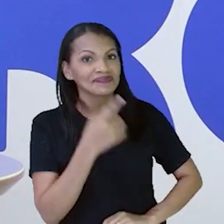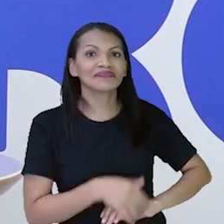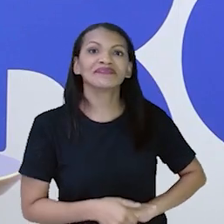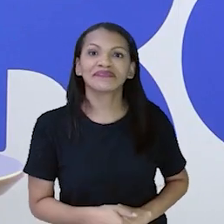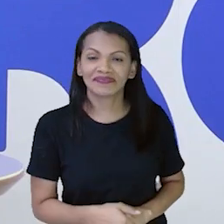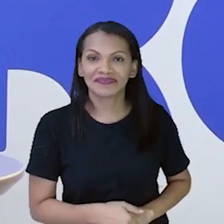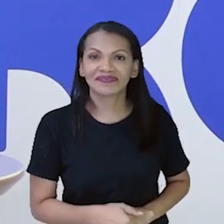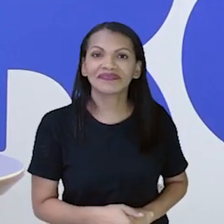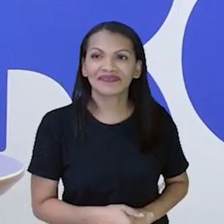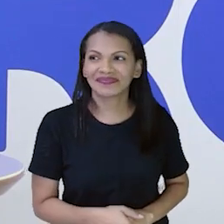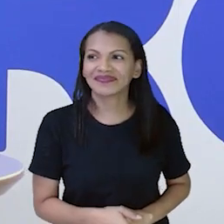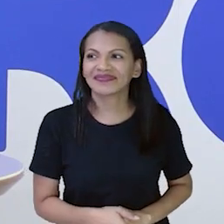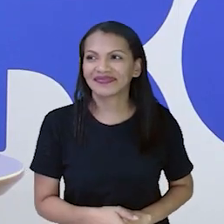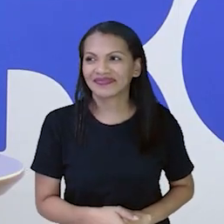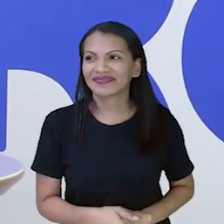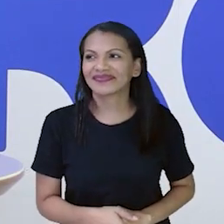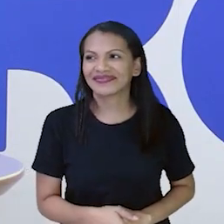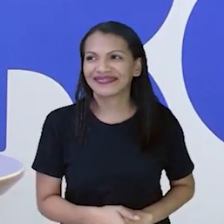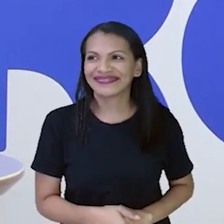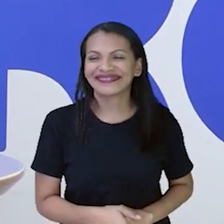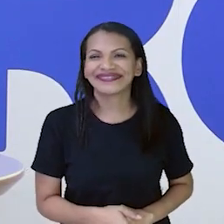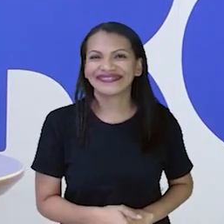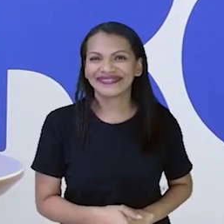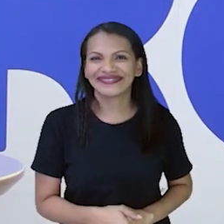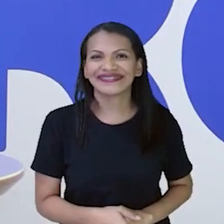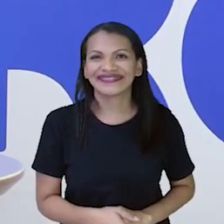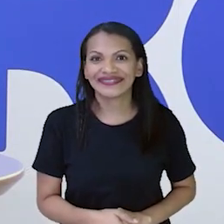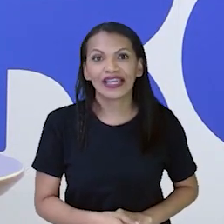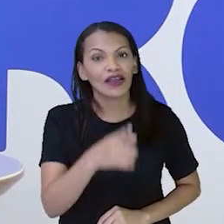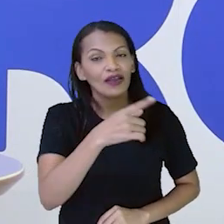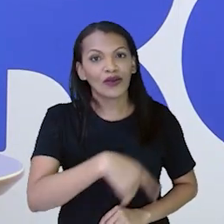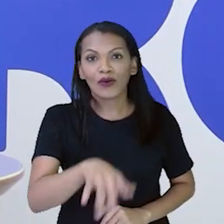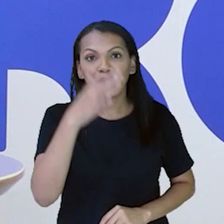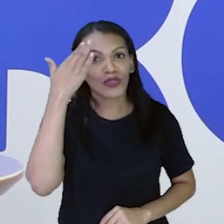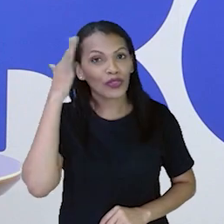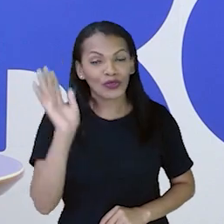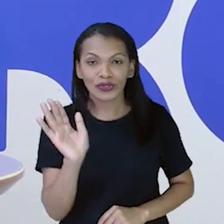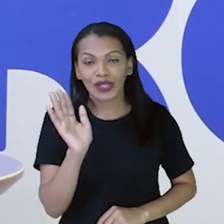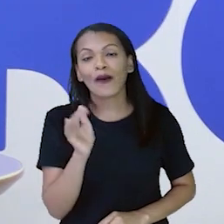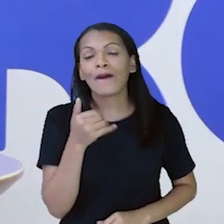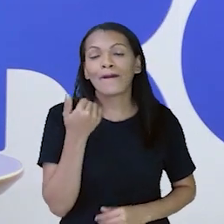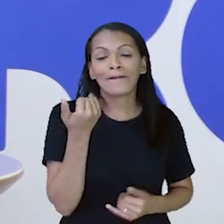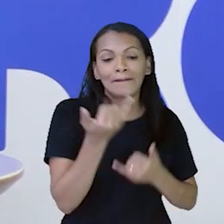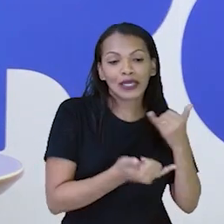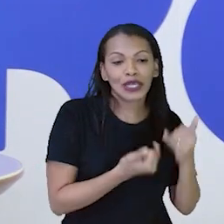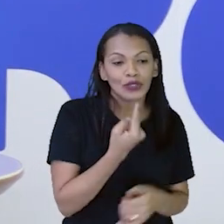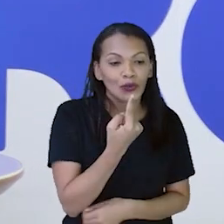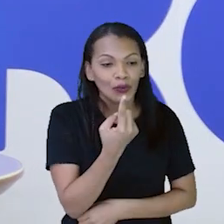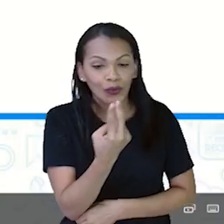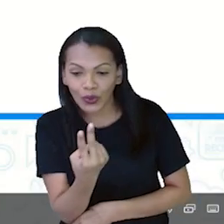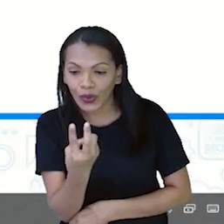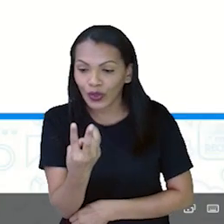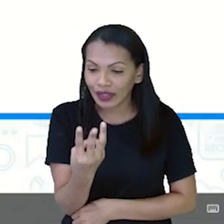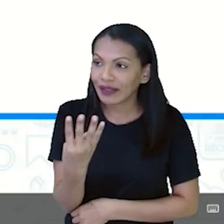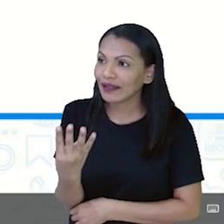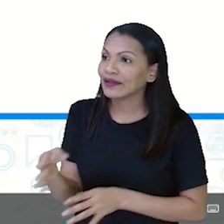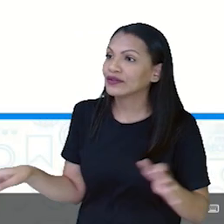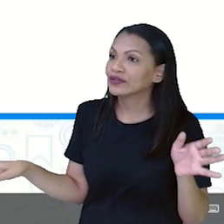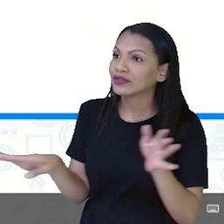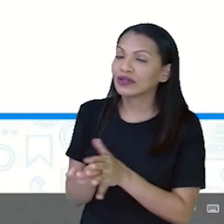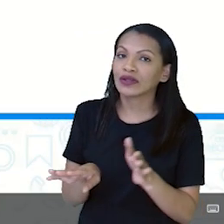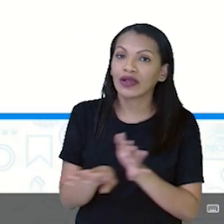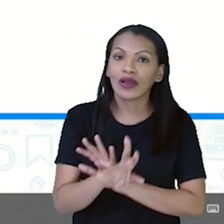pegadinha com ela para ler um certo nome que eu também não sei ler, né? Então, tudo bem. Pode dizer, o brinquedo 1, 2, 3 ou 4. Chegou aqui já